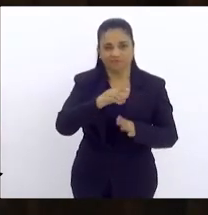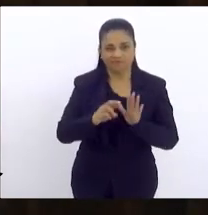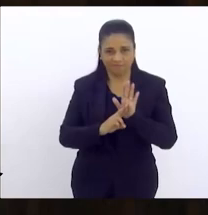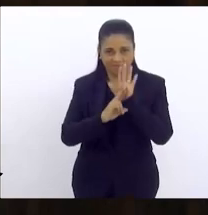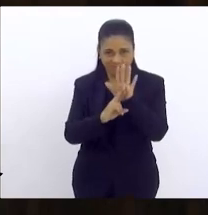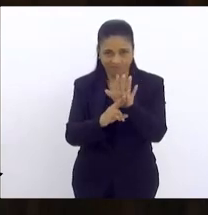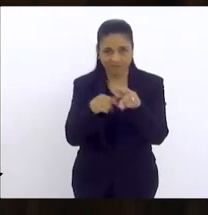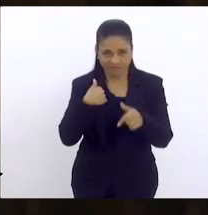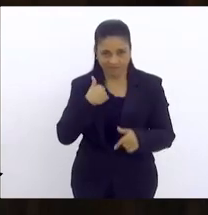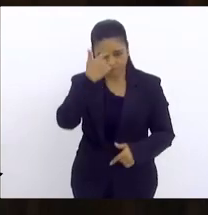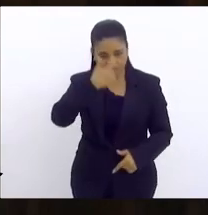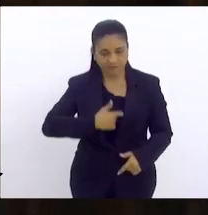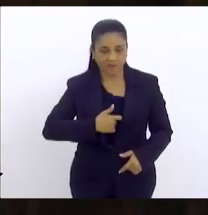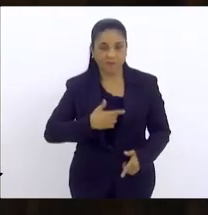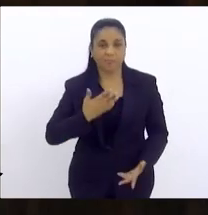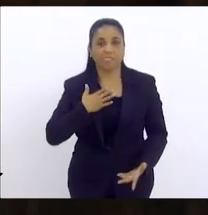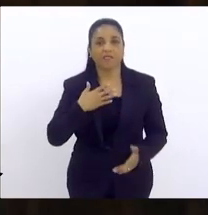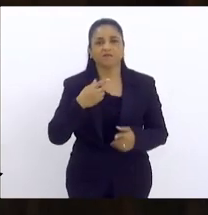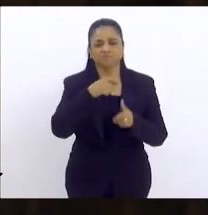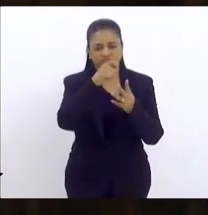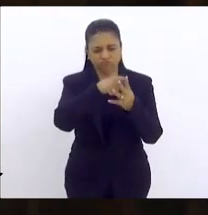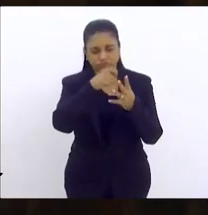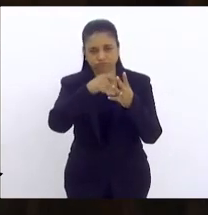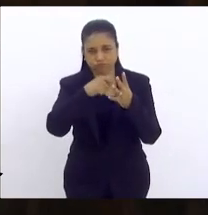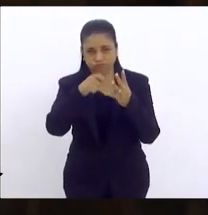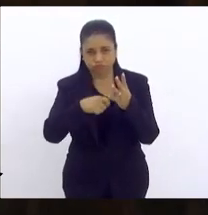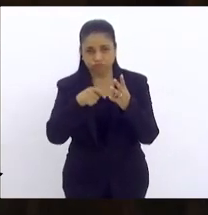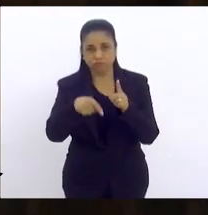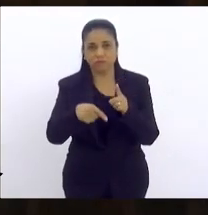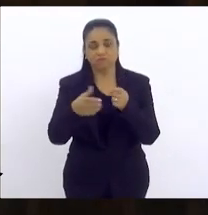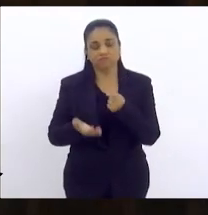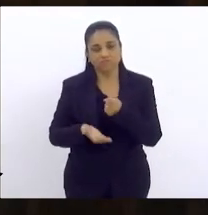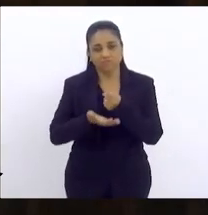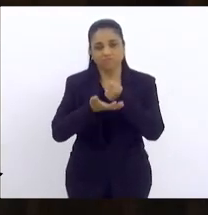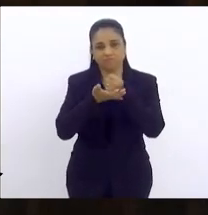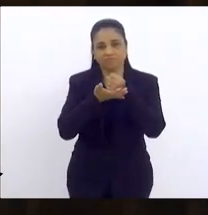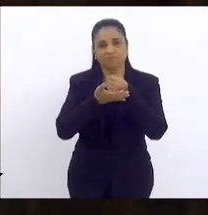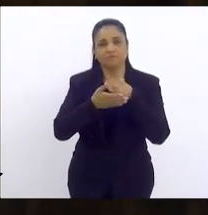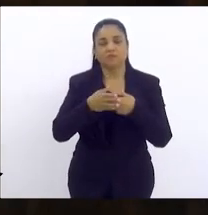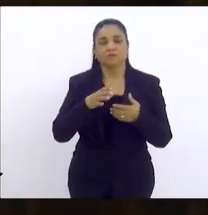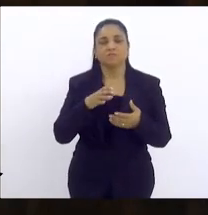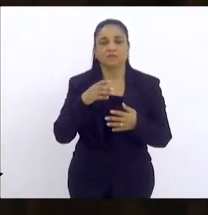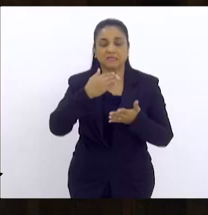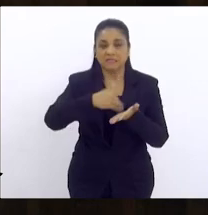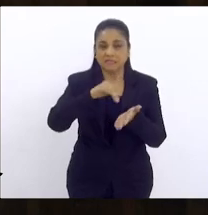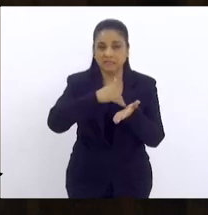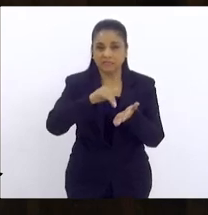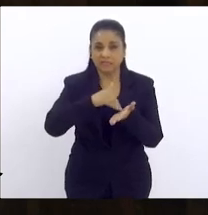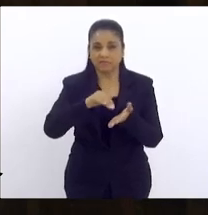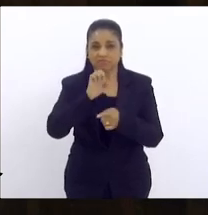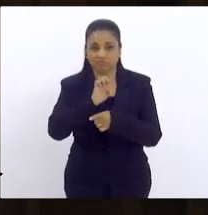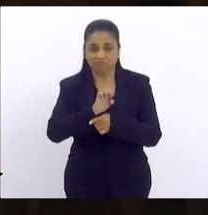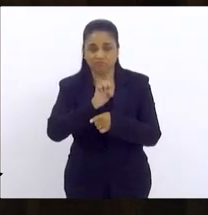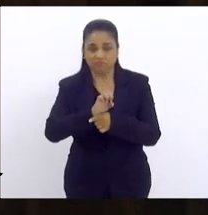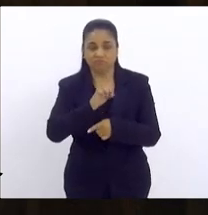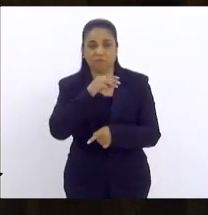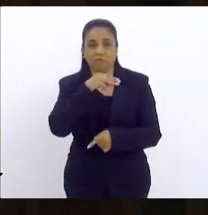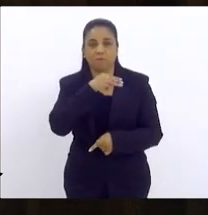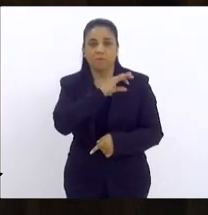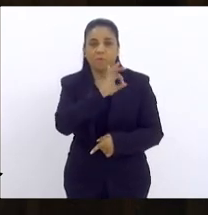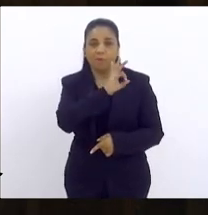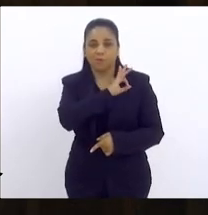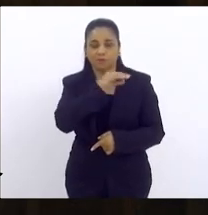nós recebemos nesse primeiro quadrimestre uma parte da Secretaria de Estado de Polícia Militar de 186